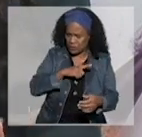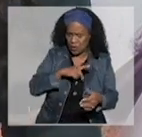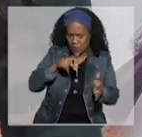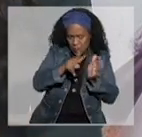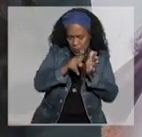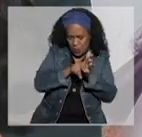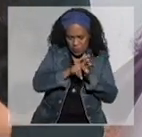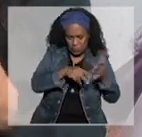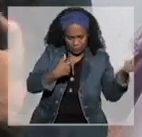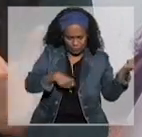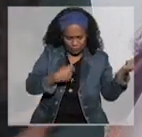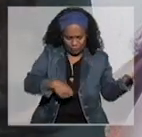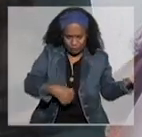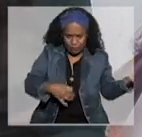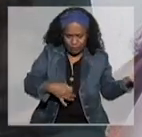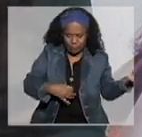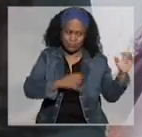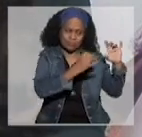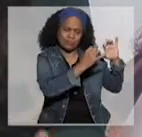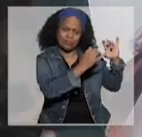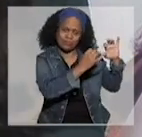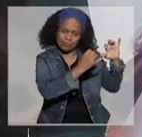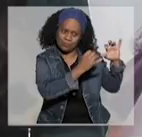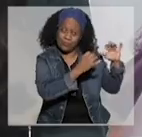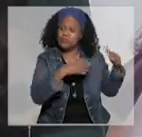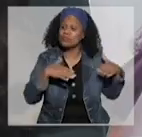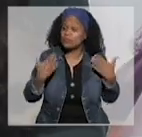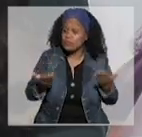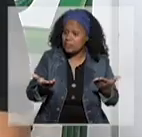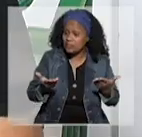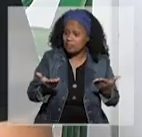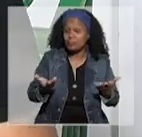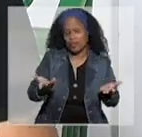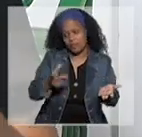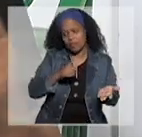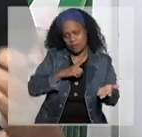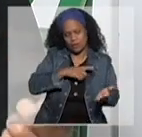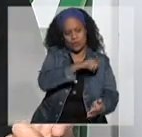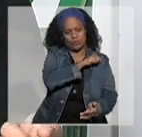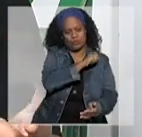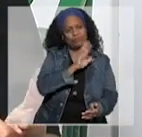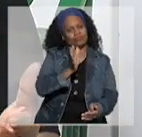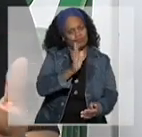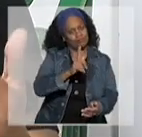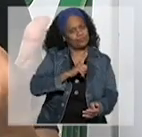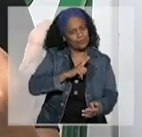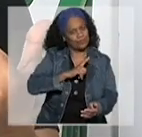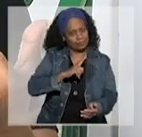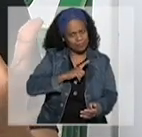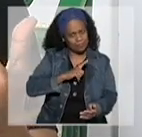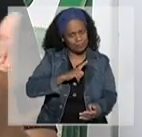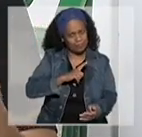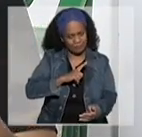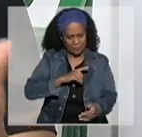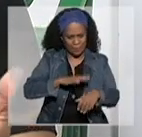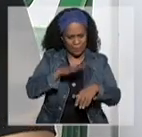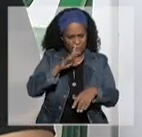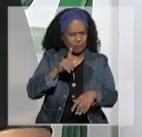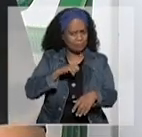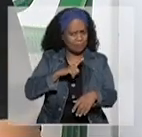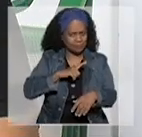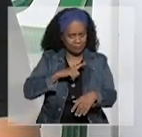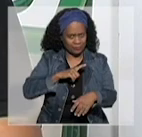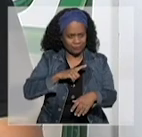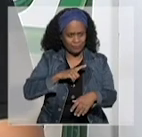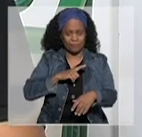próprios instrumentos, vocês fornecem instrumentos, como é que é isso? Então, alguns têm instrumentos, esses da orquestra, a maioria